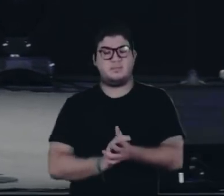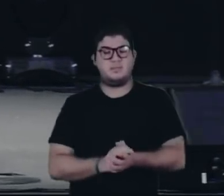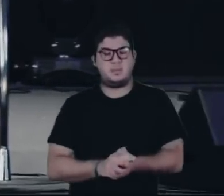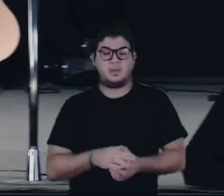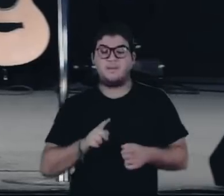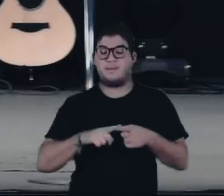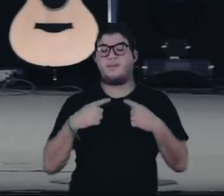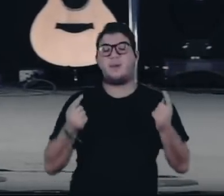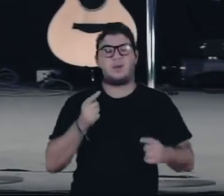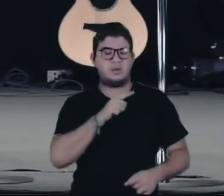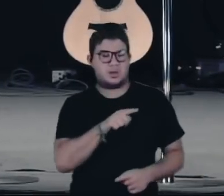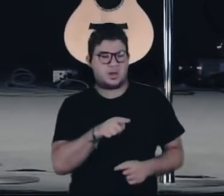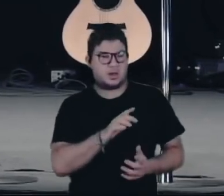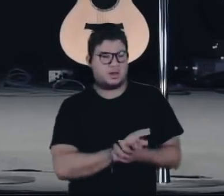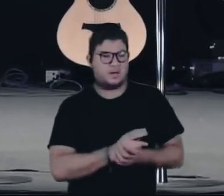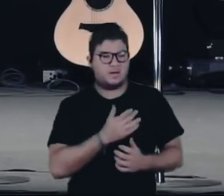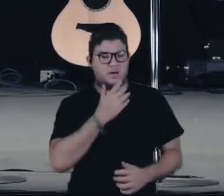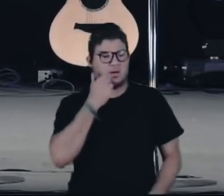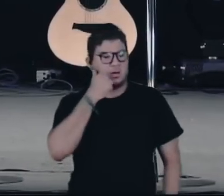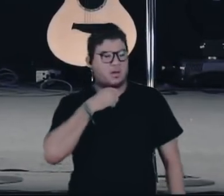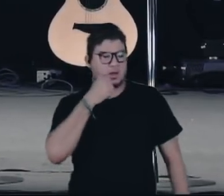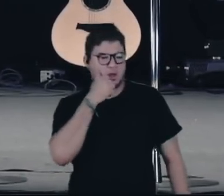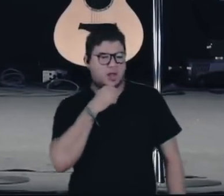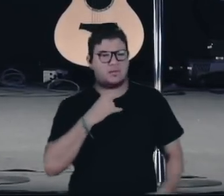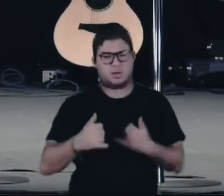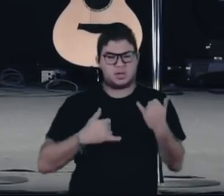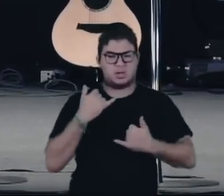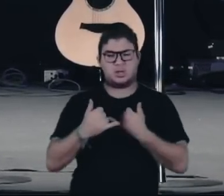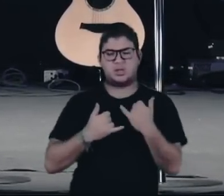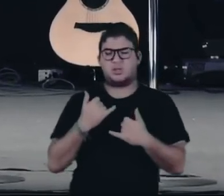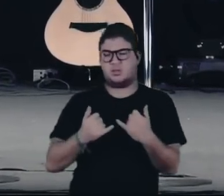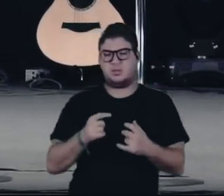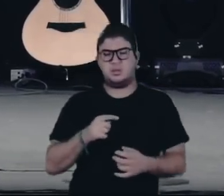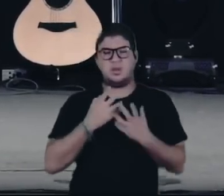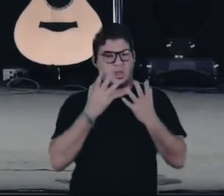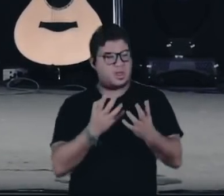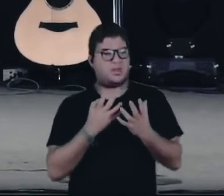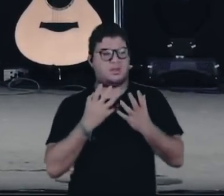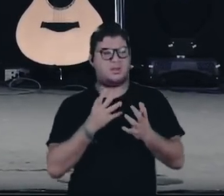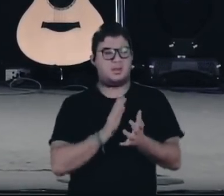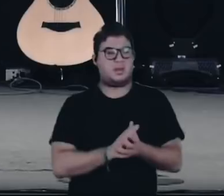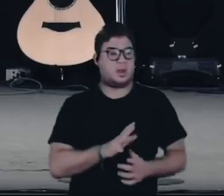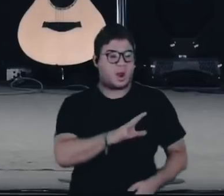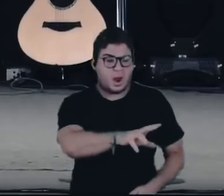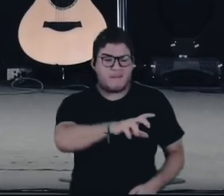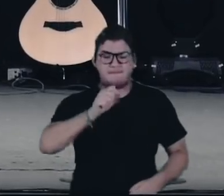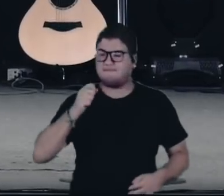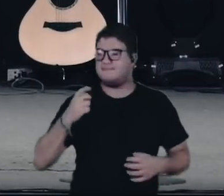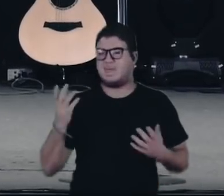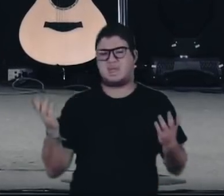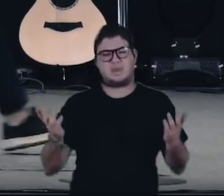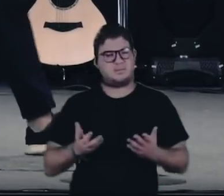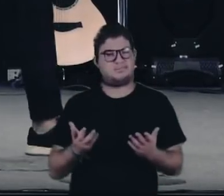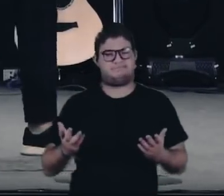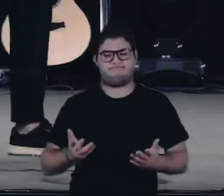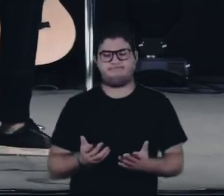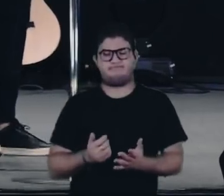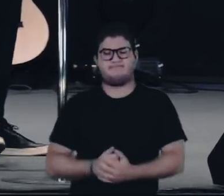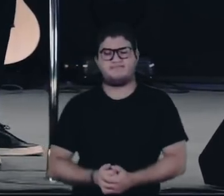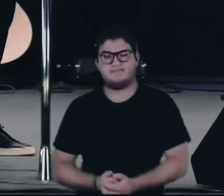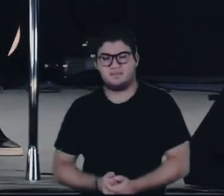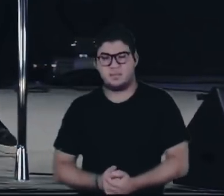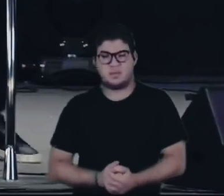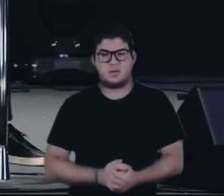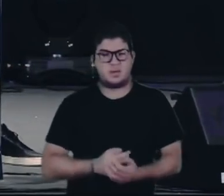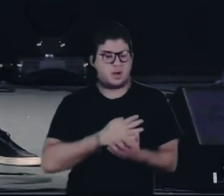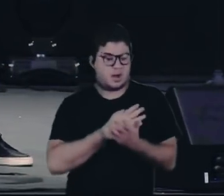ela vê as meninas com a bonequinha ou qualquer outra coisa que ela queira, ela pega na hora. E